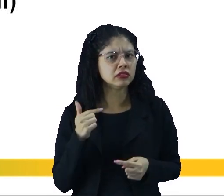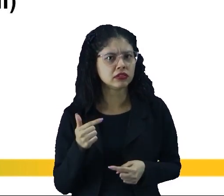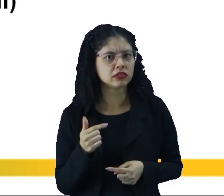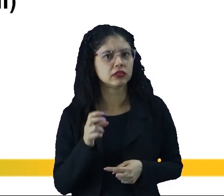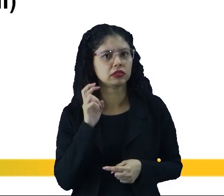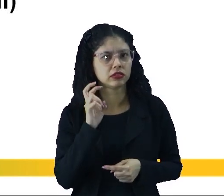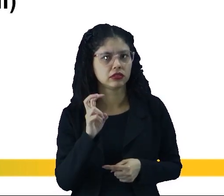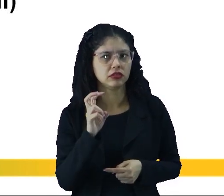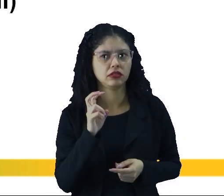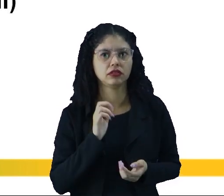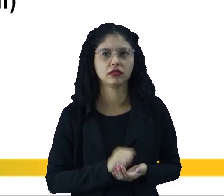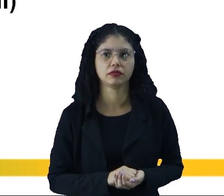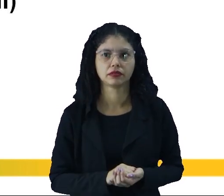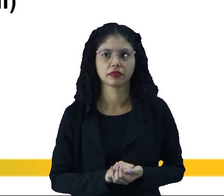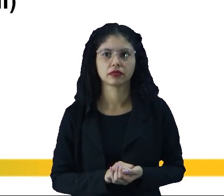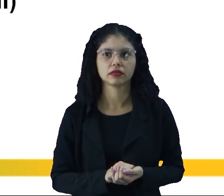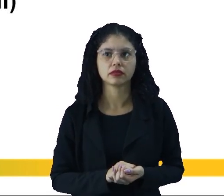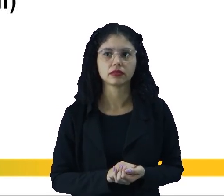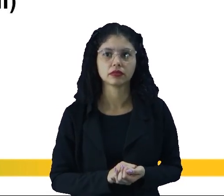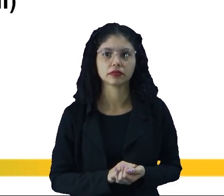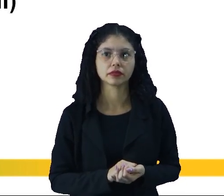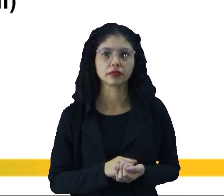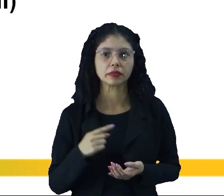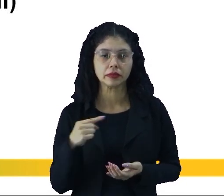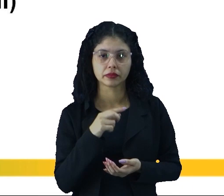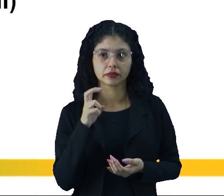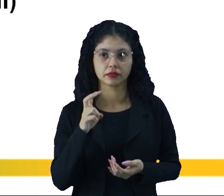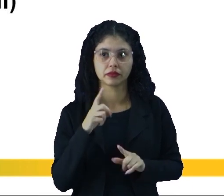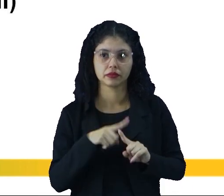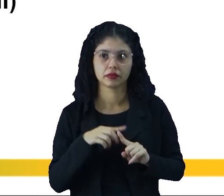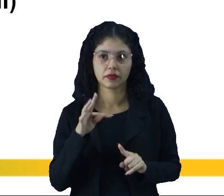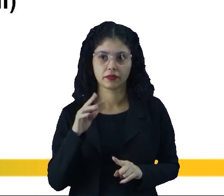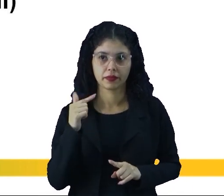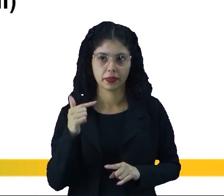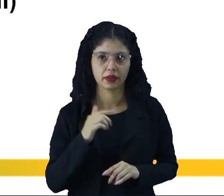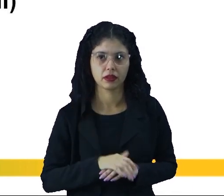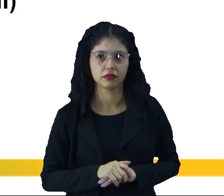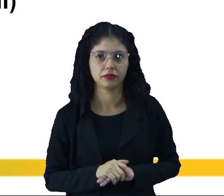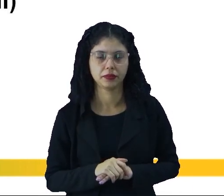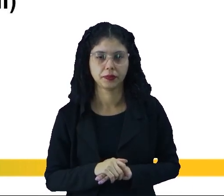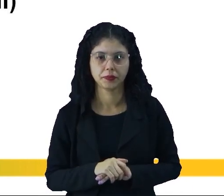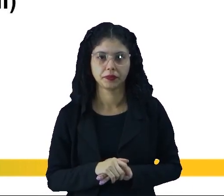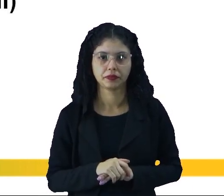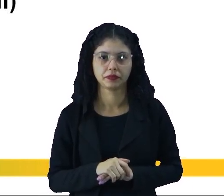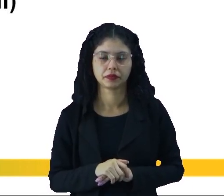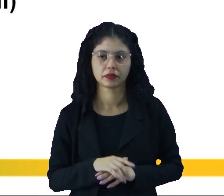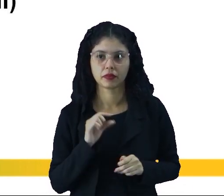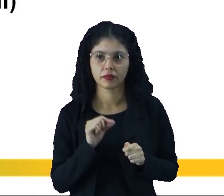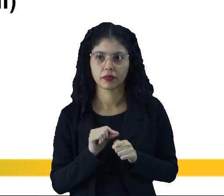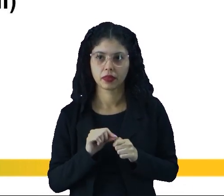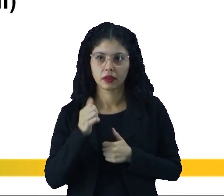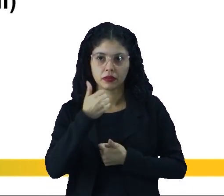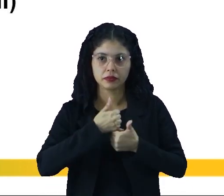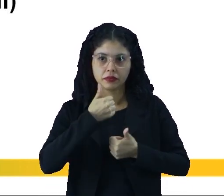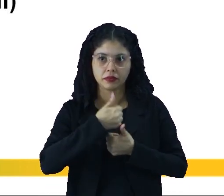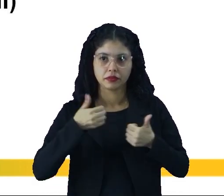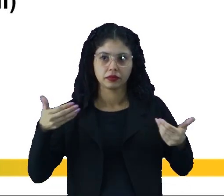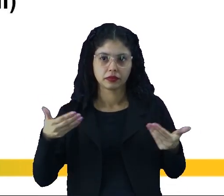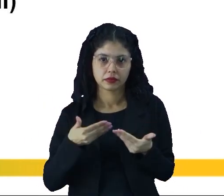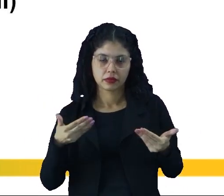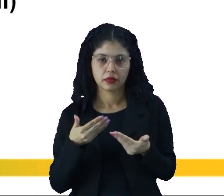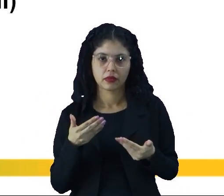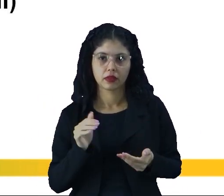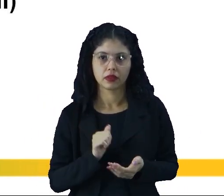2? 5. Então, ficou menos 5 vezes t ao quadrado. Fazendo a